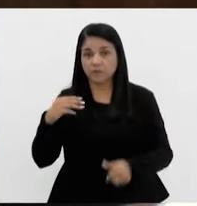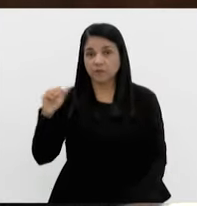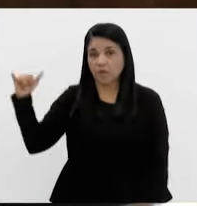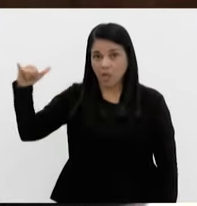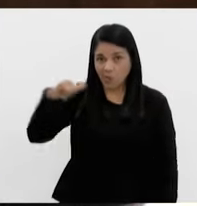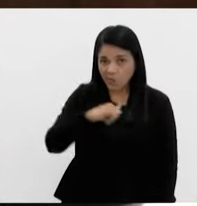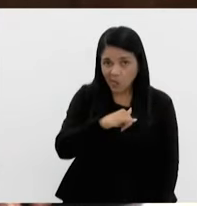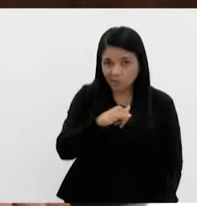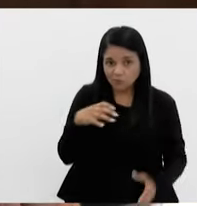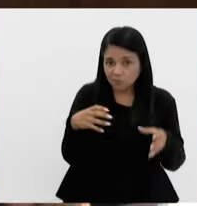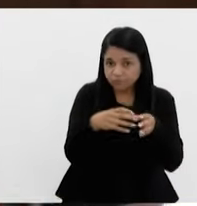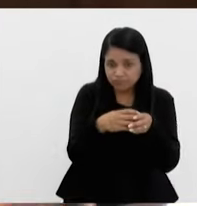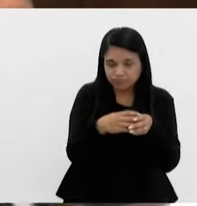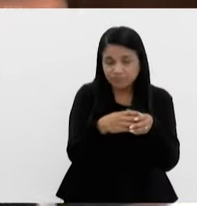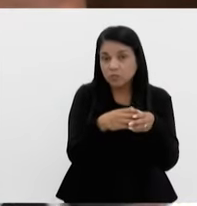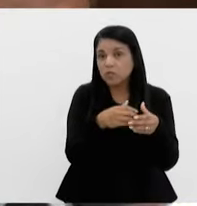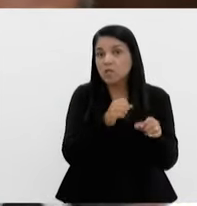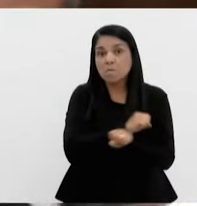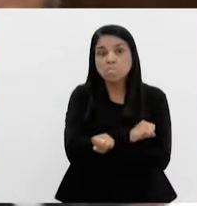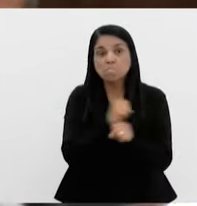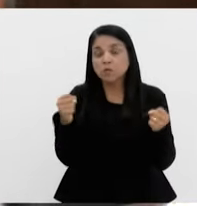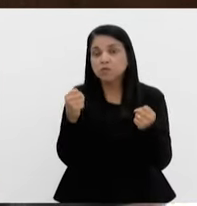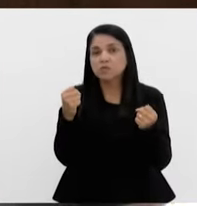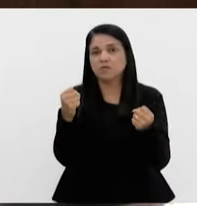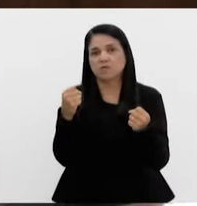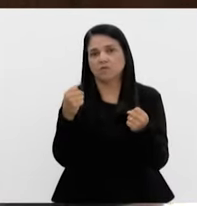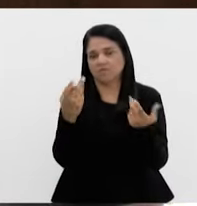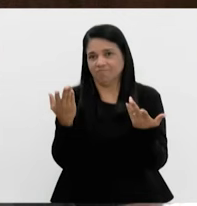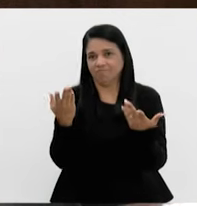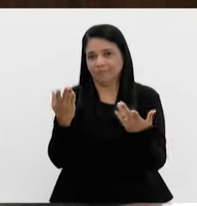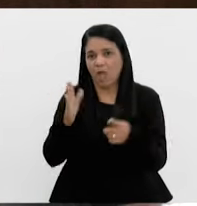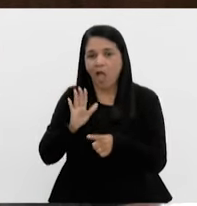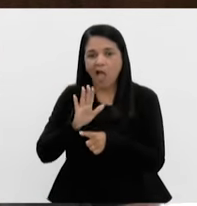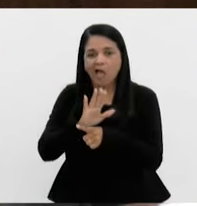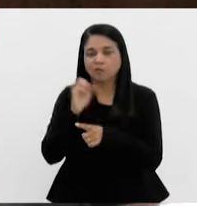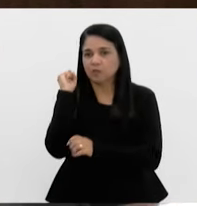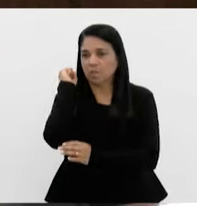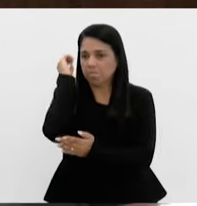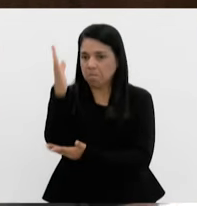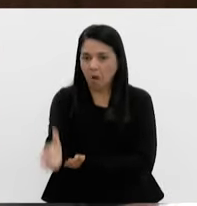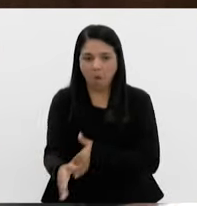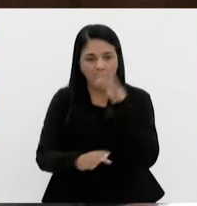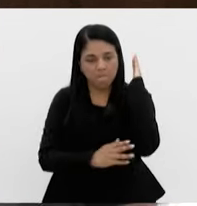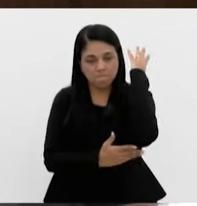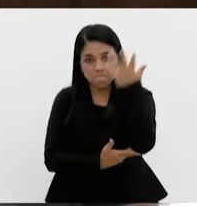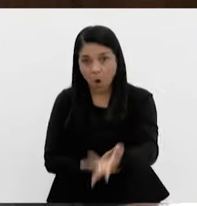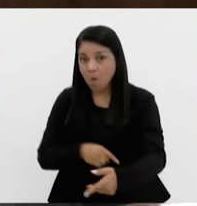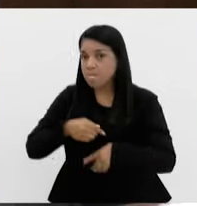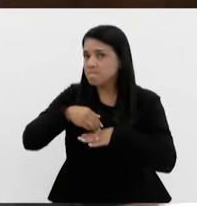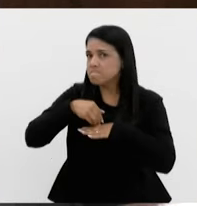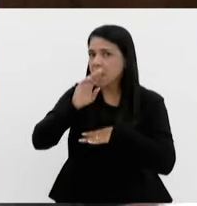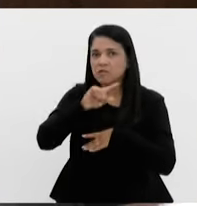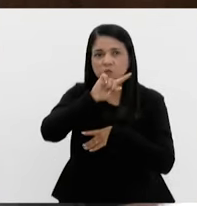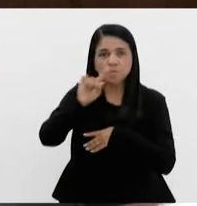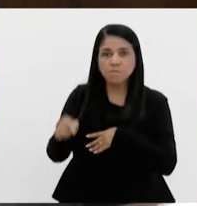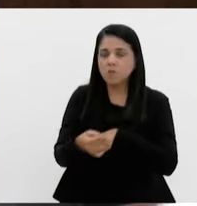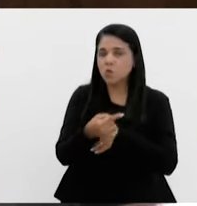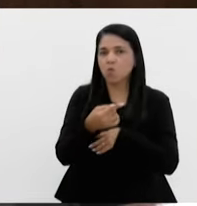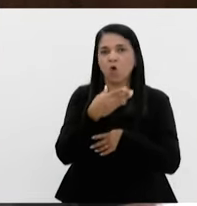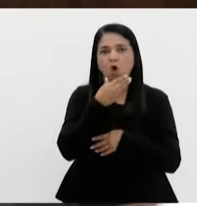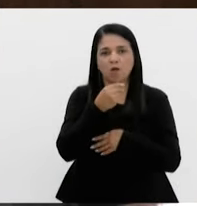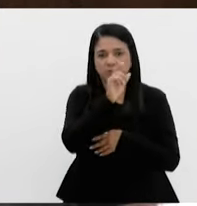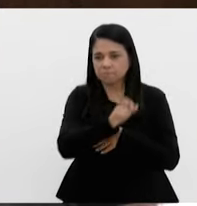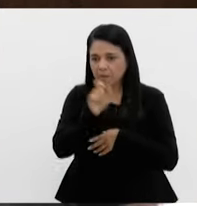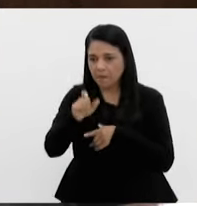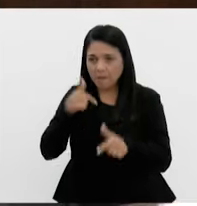desmatamento eles participavam conosco em operações com mais de 1000 homens e sempre eu